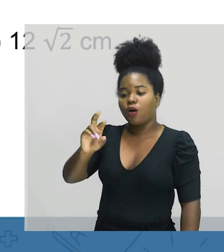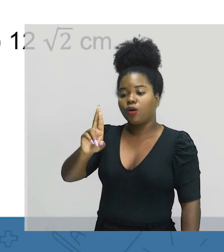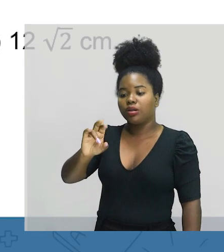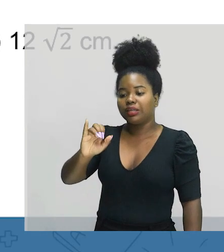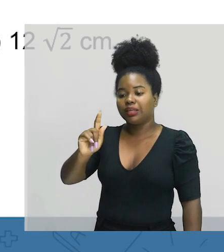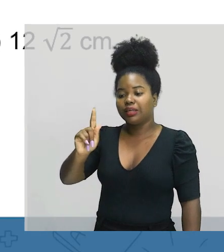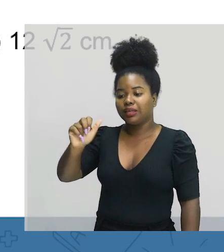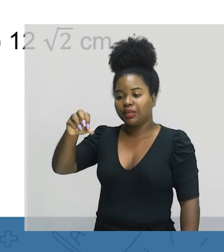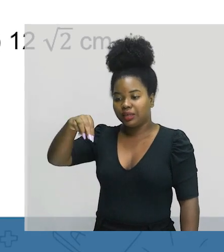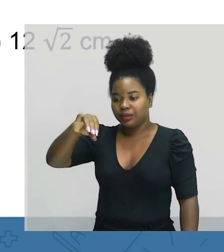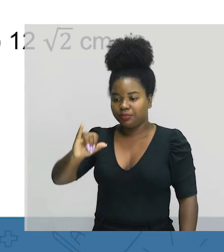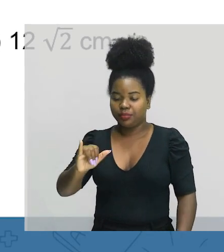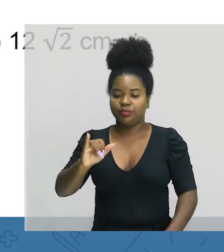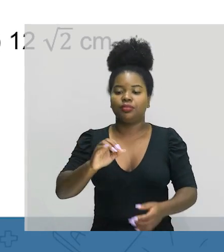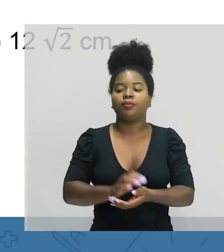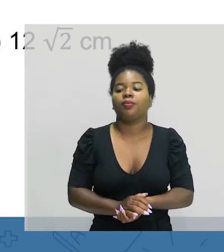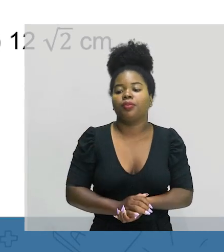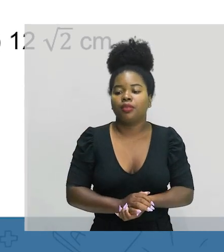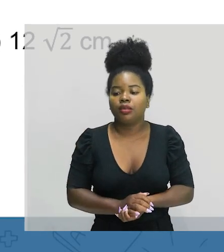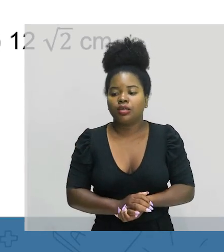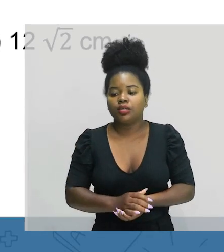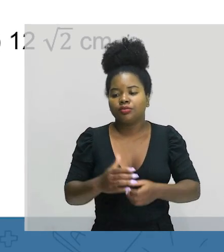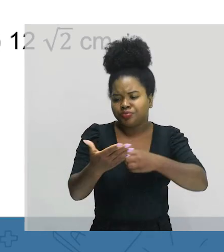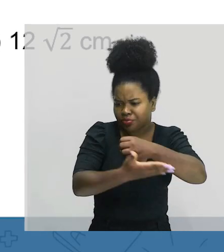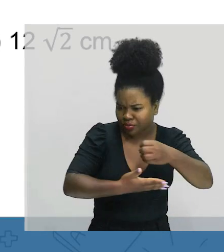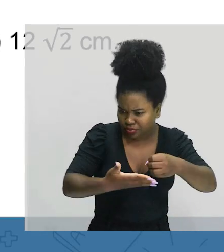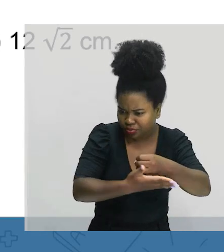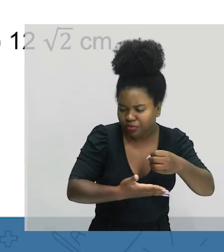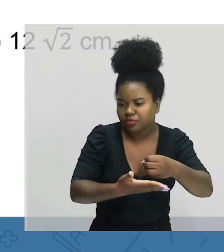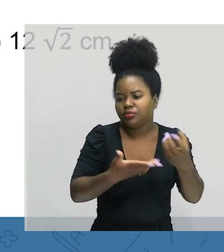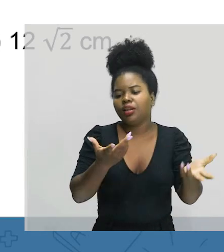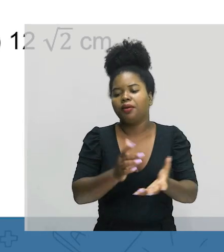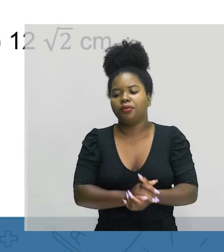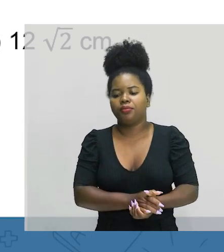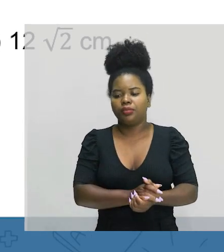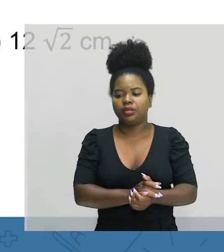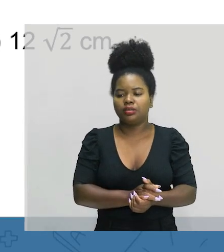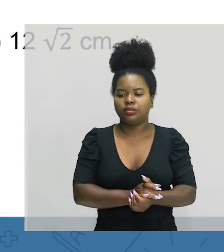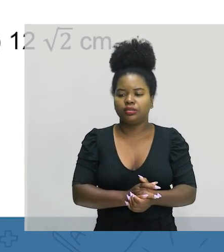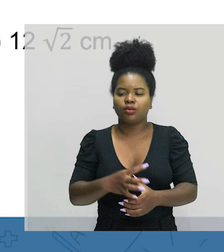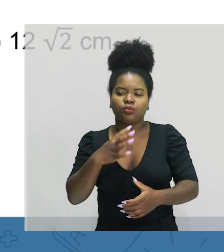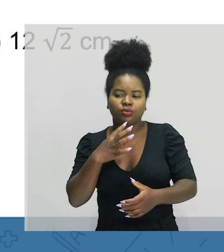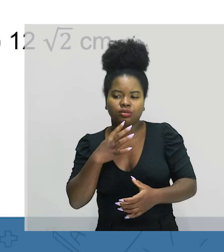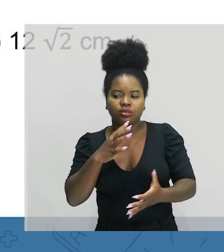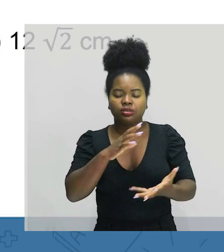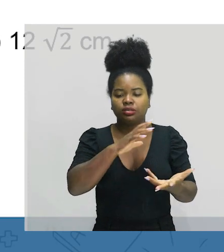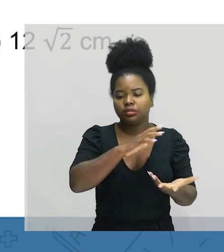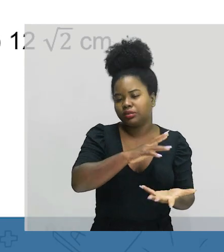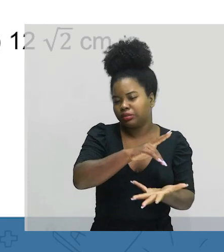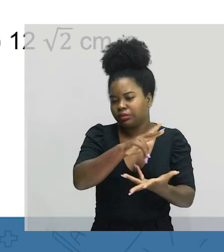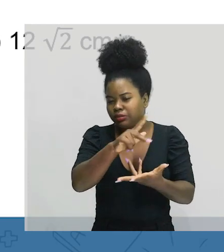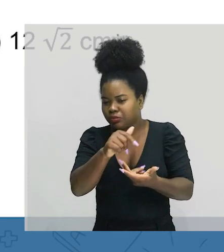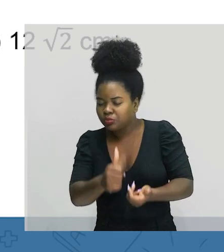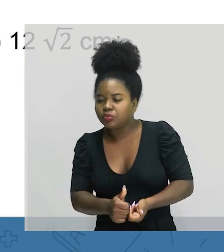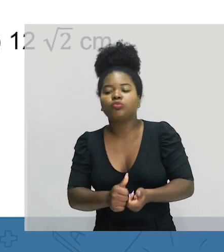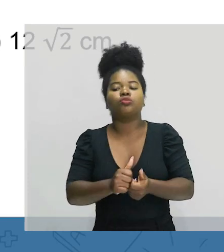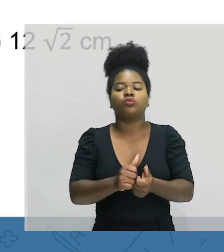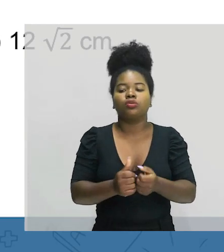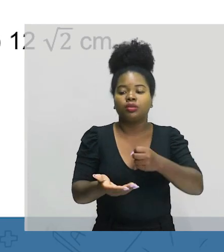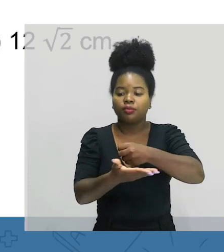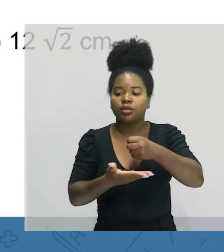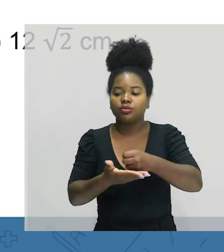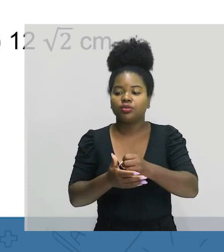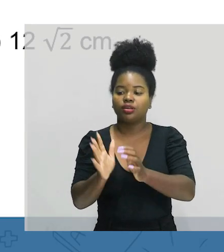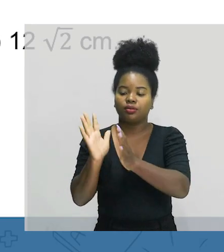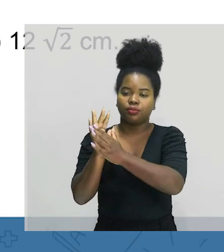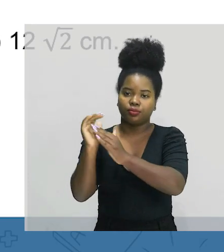Japão. A base do origami é um reconhecimento do mundo por base do tato. Um jovem